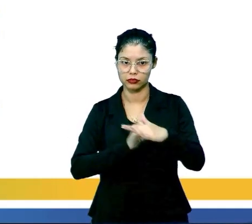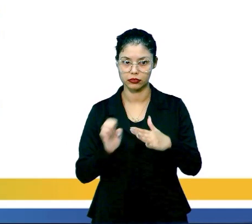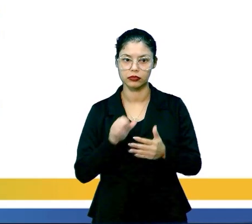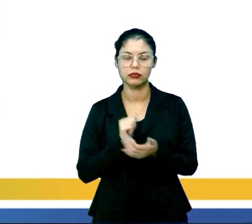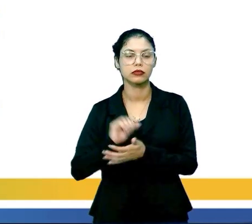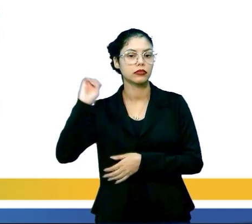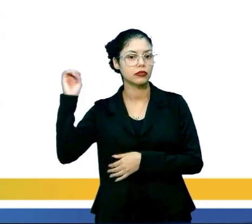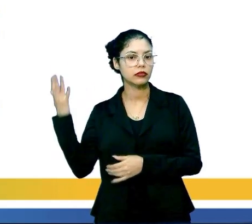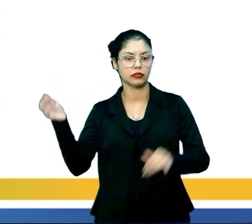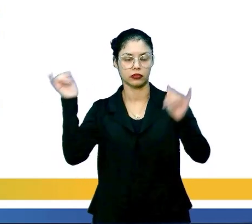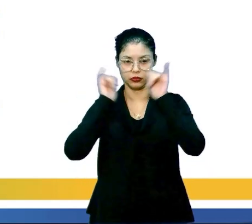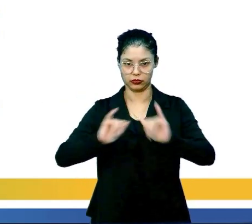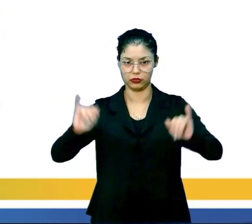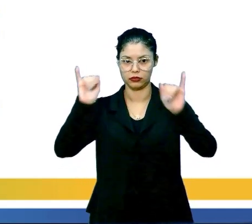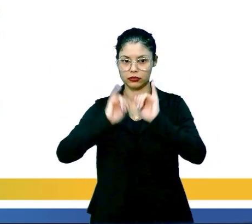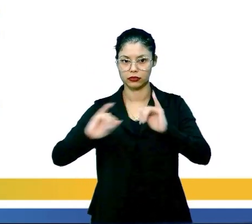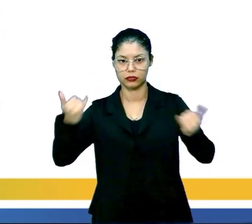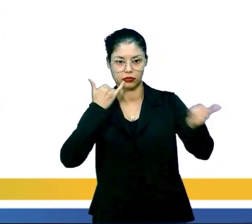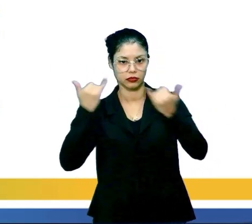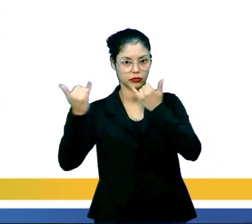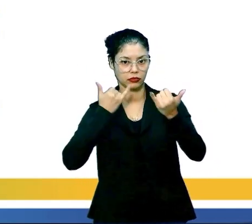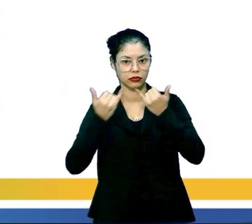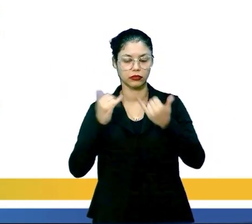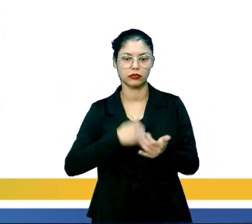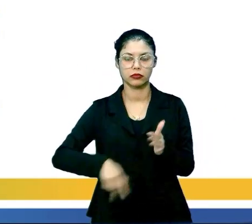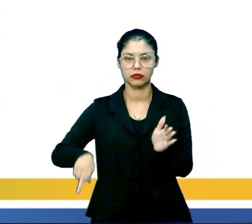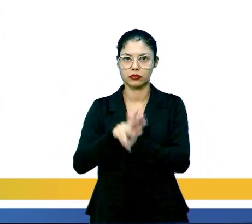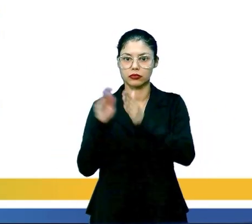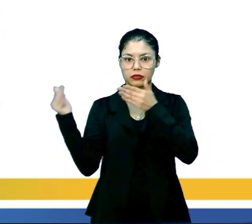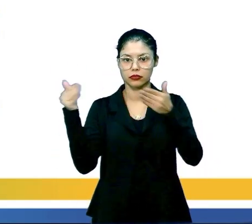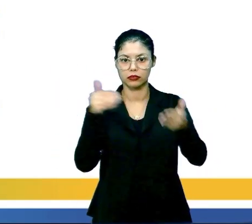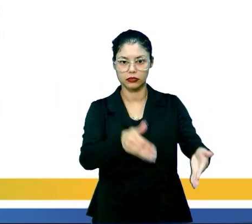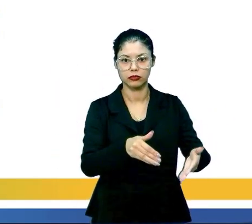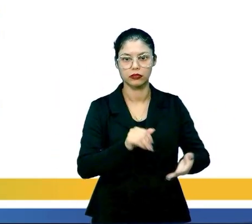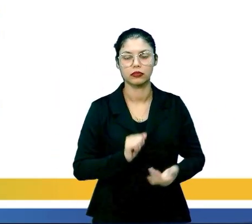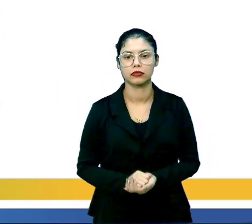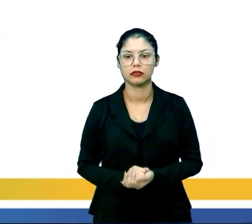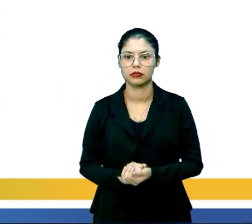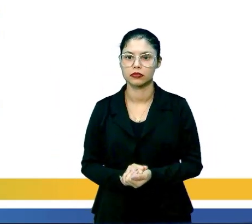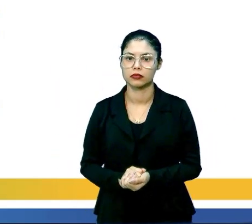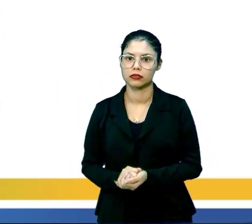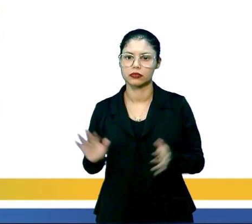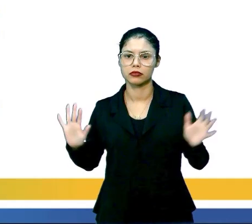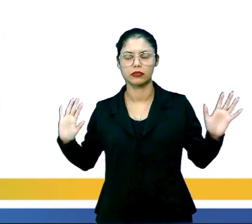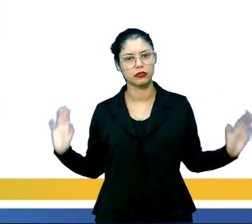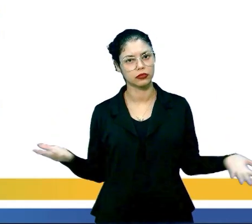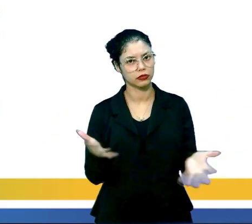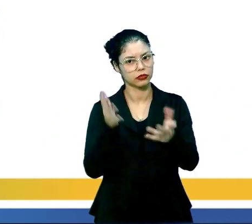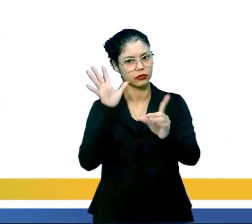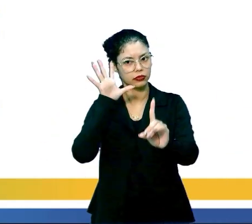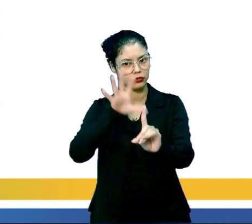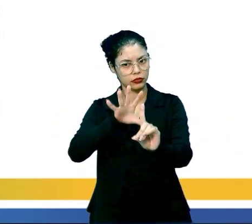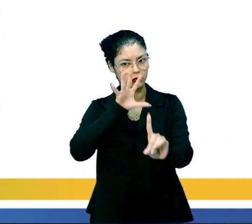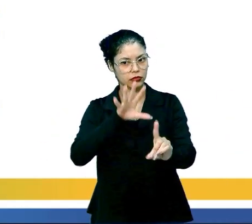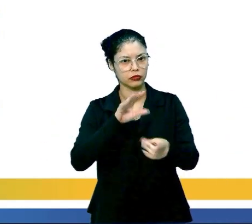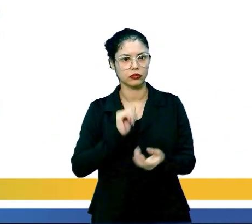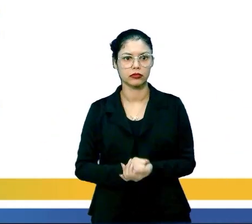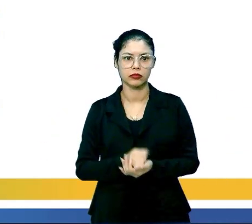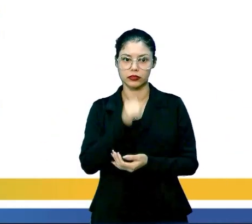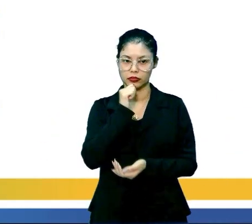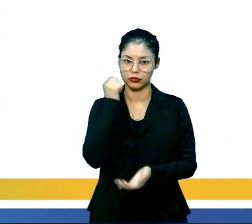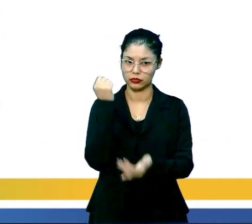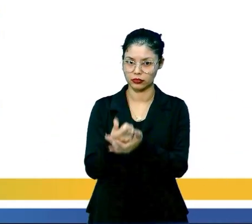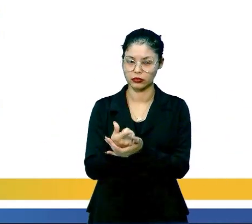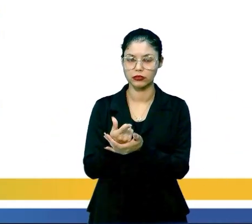grandes empresas, ocasiona a divulgação de propagandas específicas com o fito de induzir